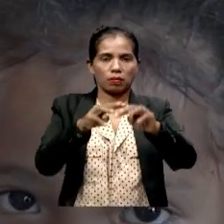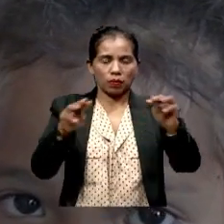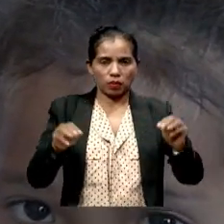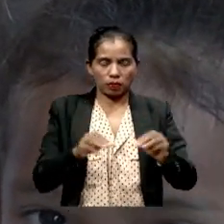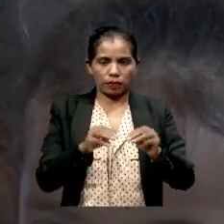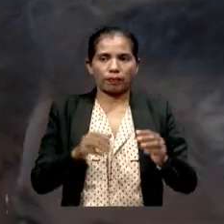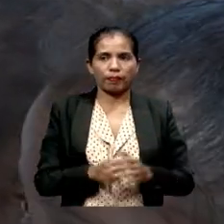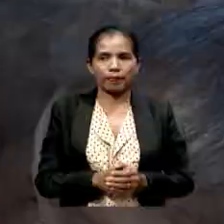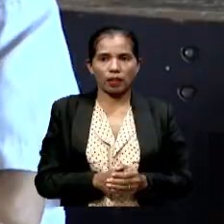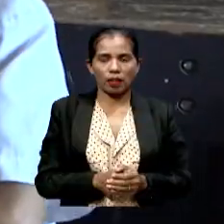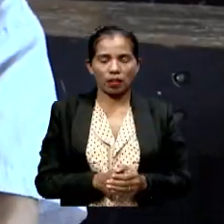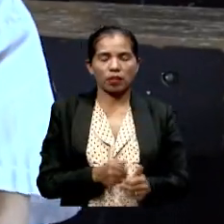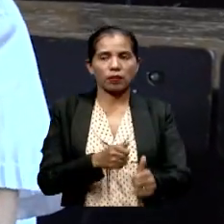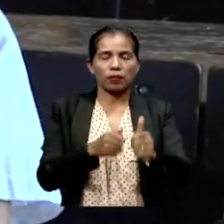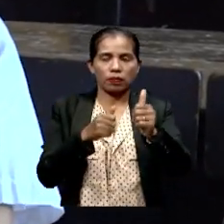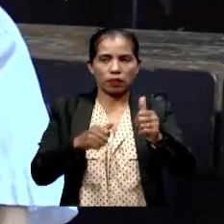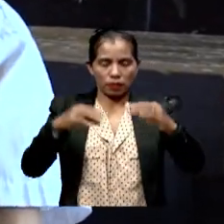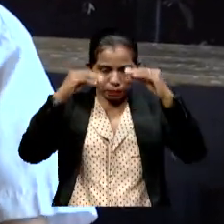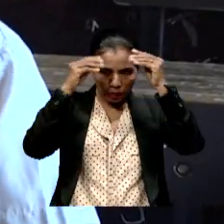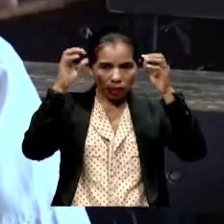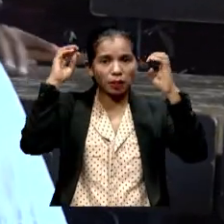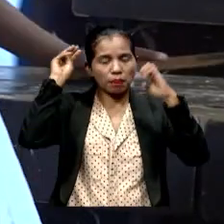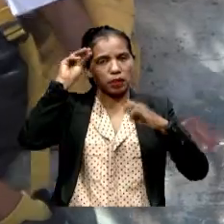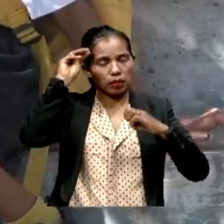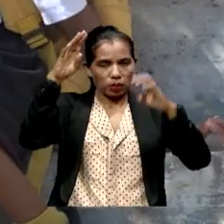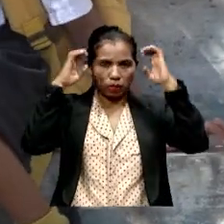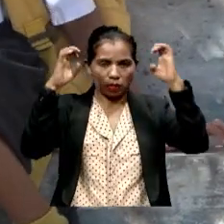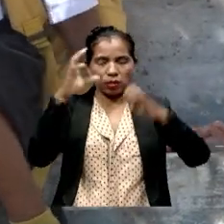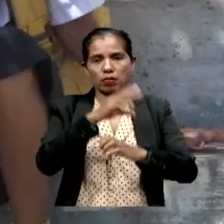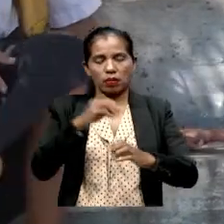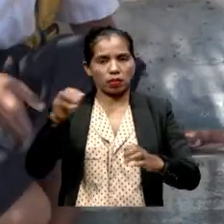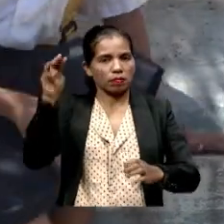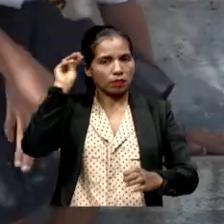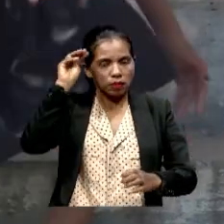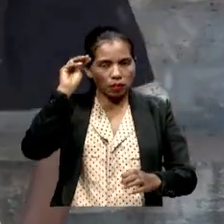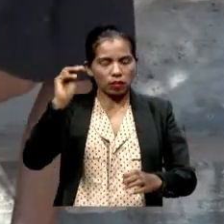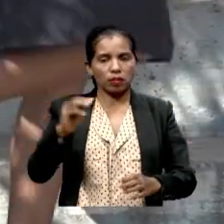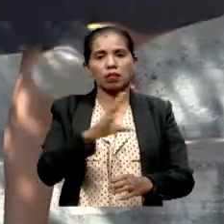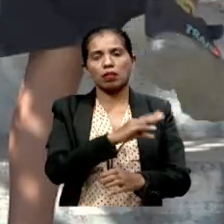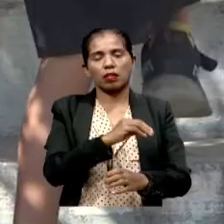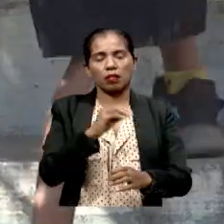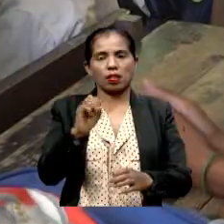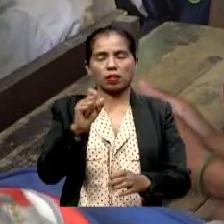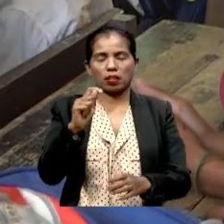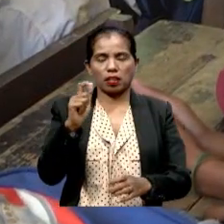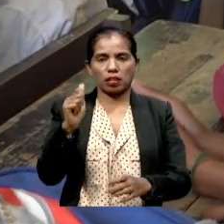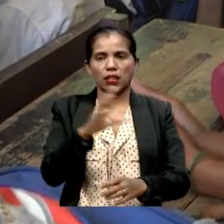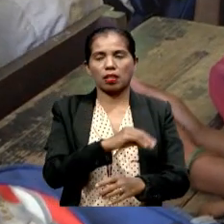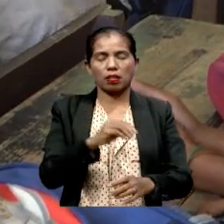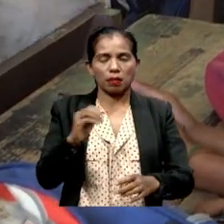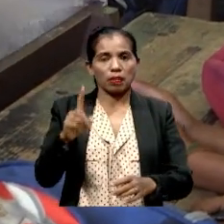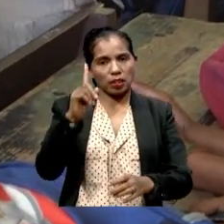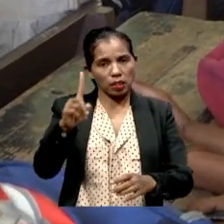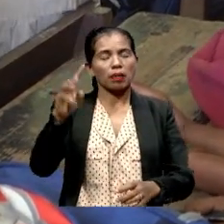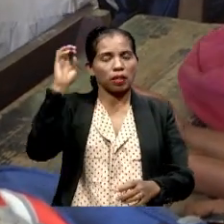município. Não é que você tenha que fazer entre o Ministério da Educação e o Ministério Estatal, que o serviço não é que desconcentra no município entre a educação. Lili,